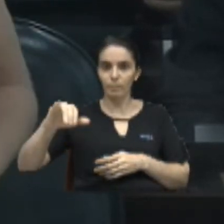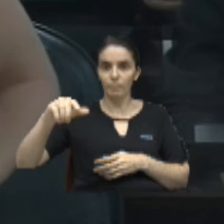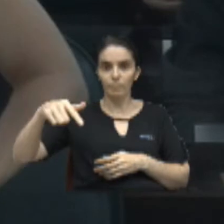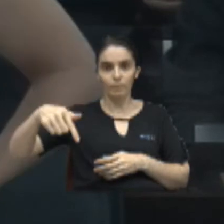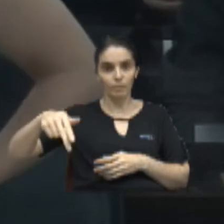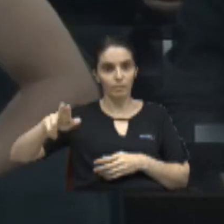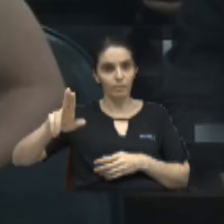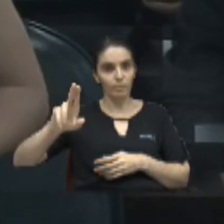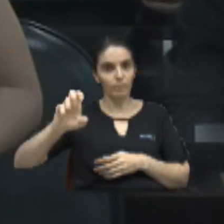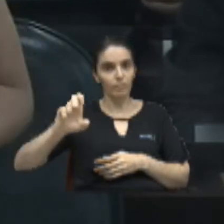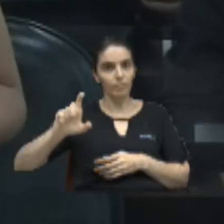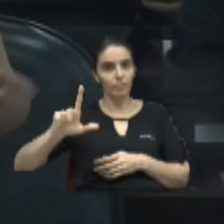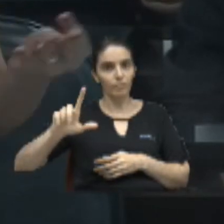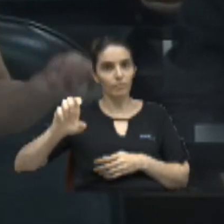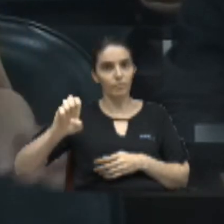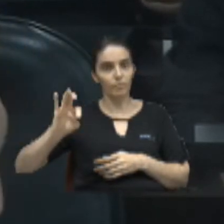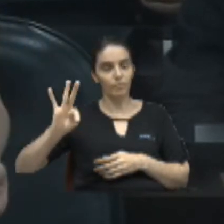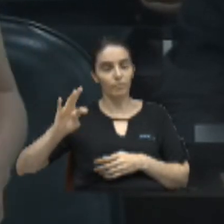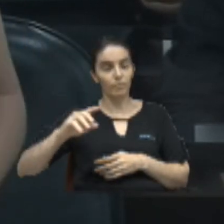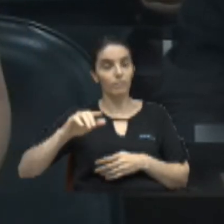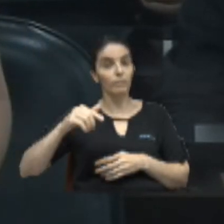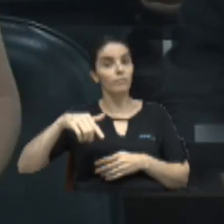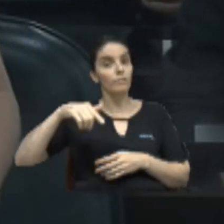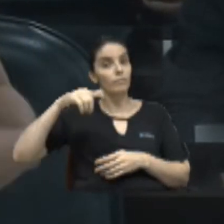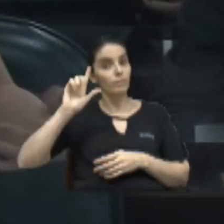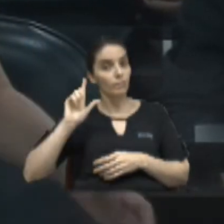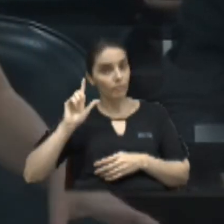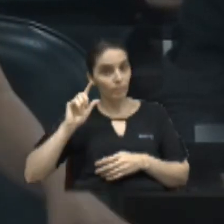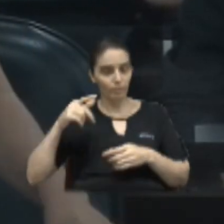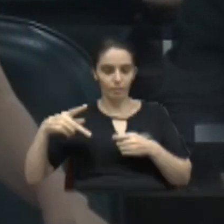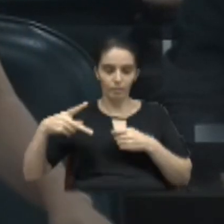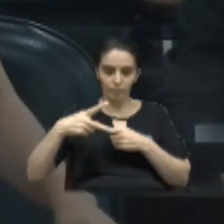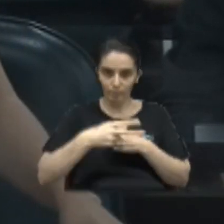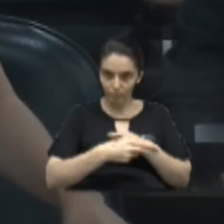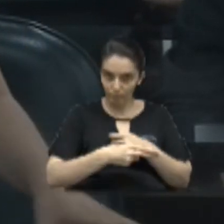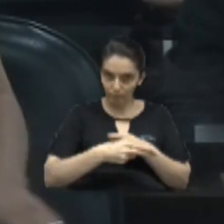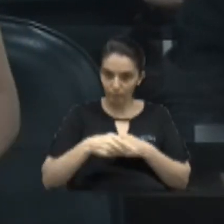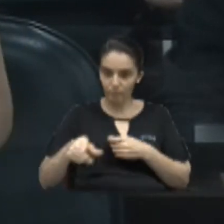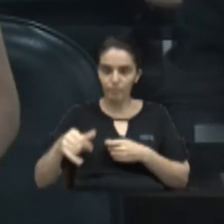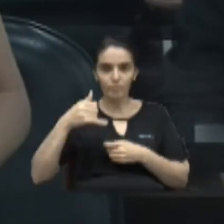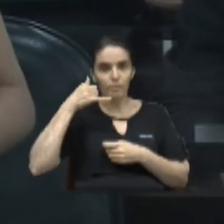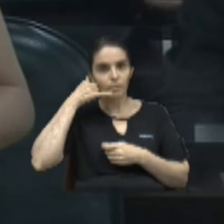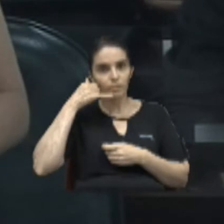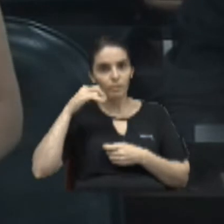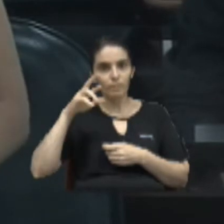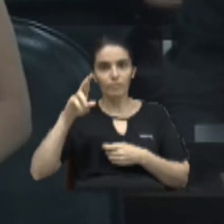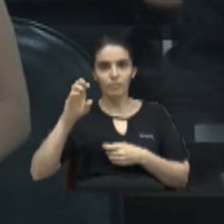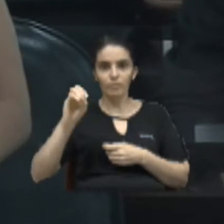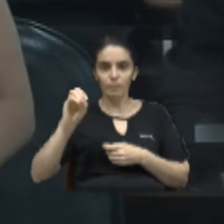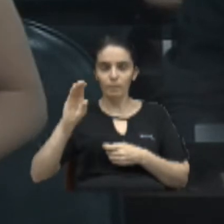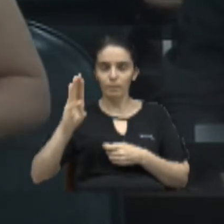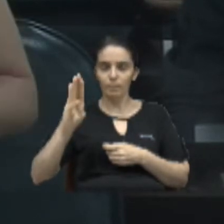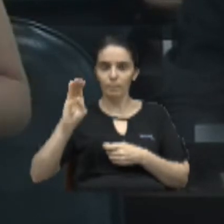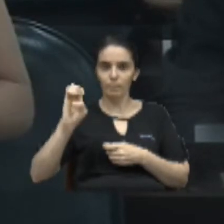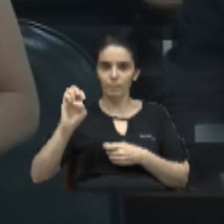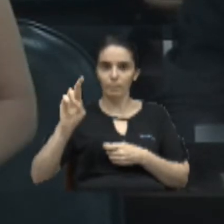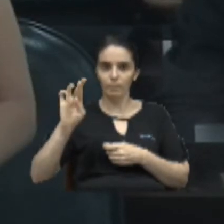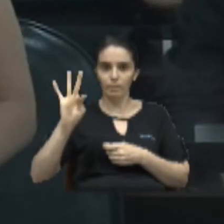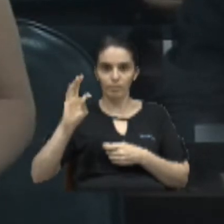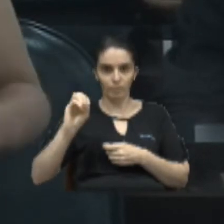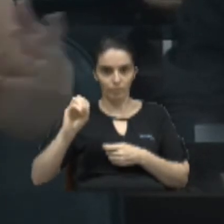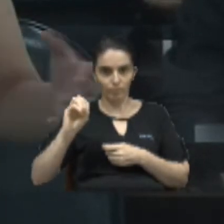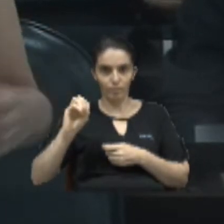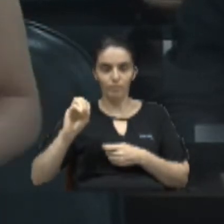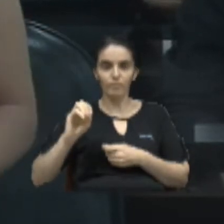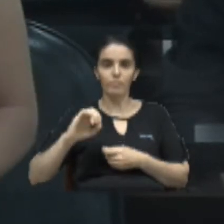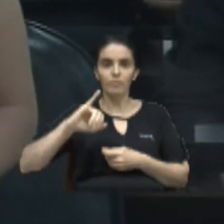pela cirurgia, ele telefonou para algumas pessoas. Telefonou para o doutor Roberto Lucato, telefonou, salvo engano, para o João